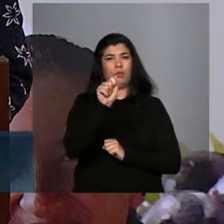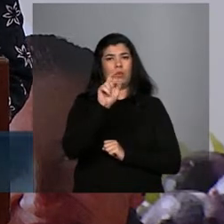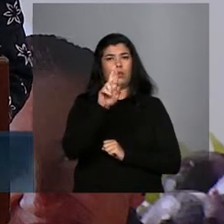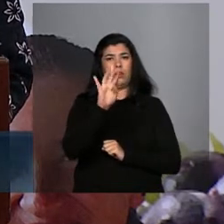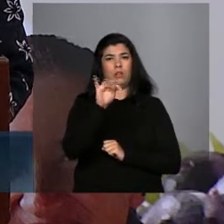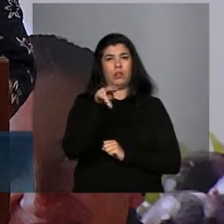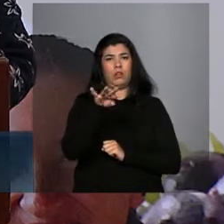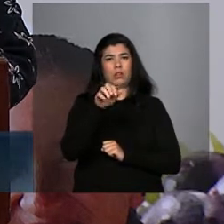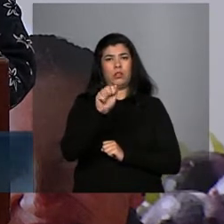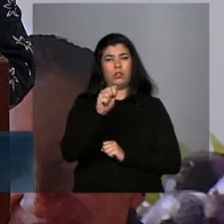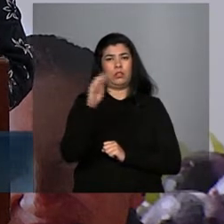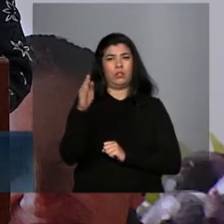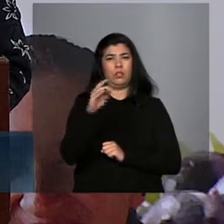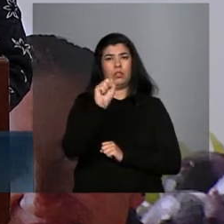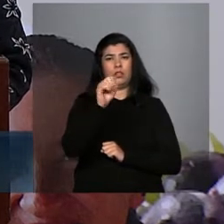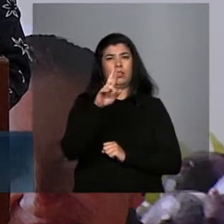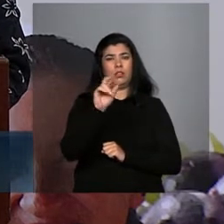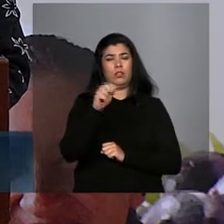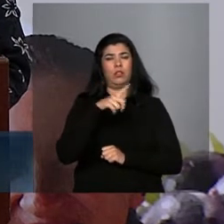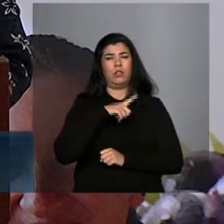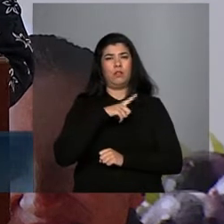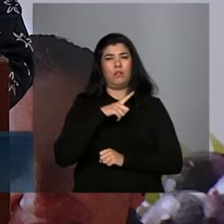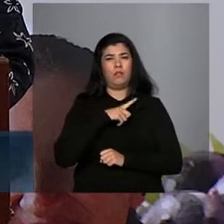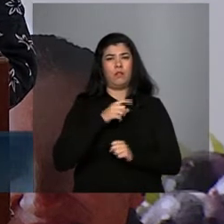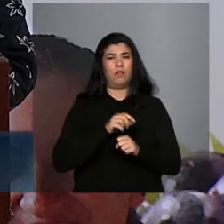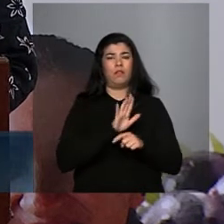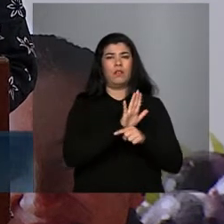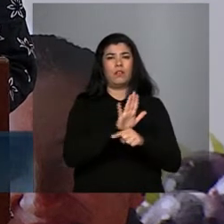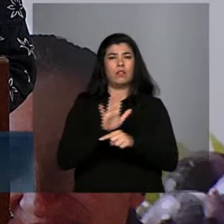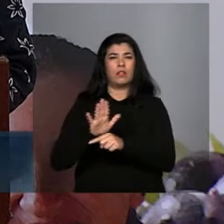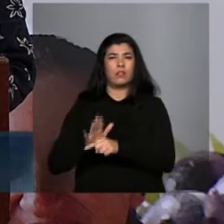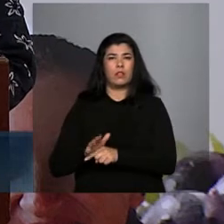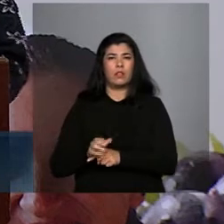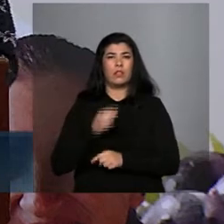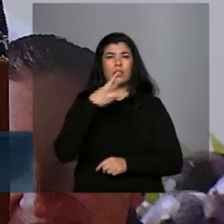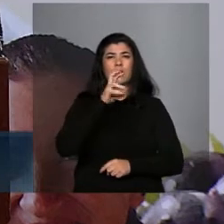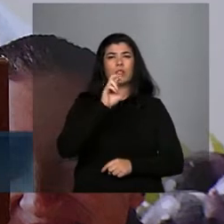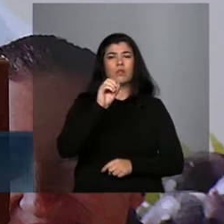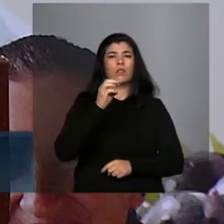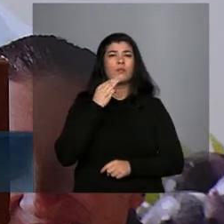atender 1.350.000 produtores no semiárido.